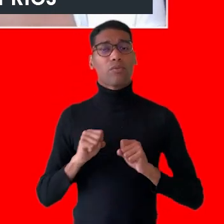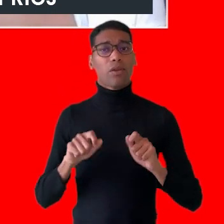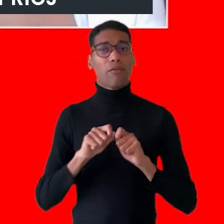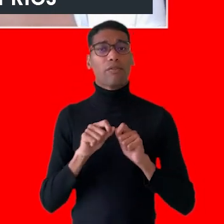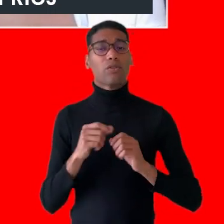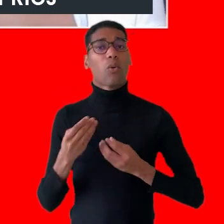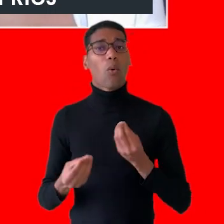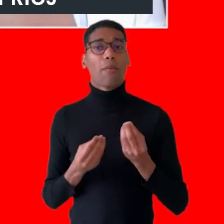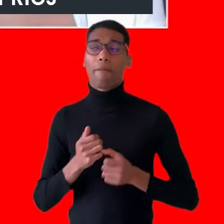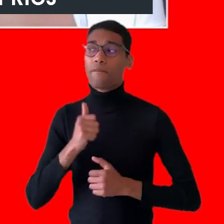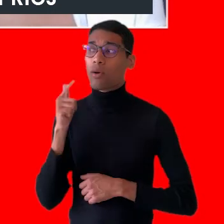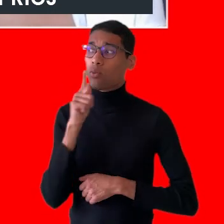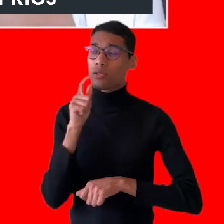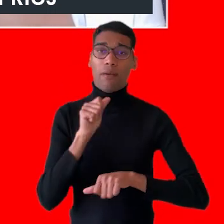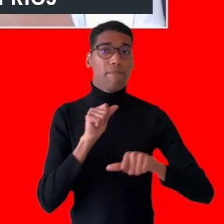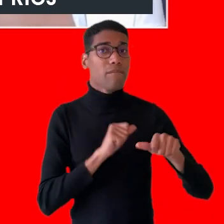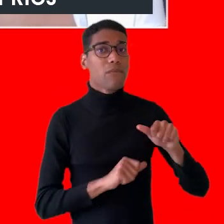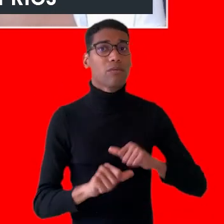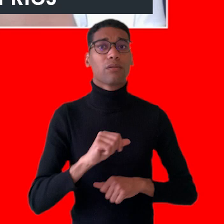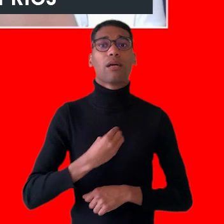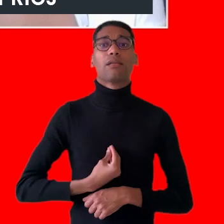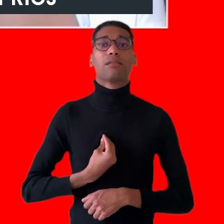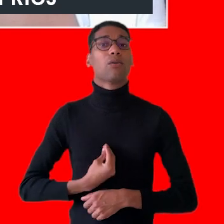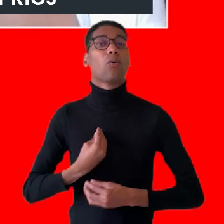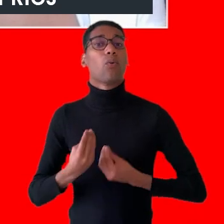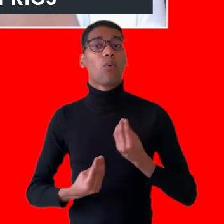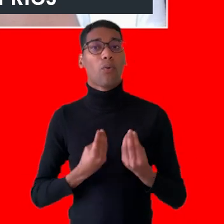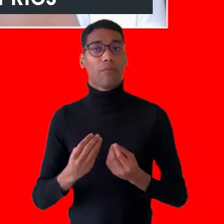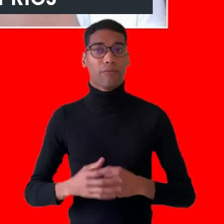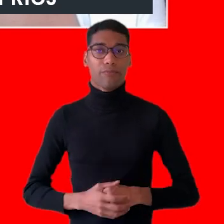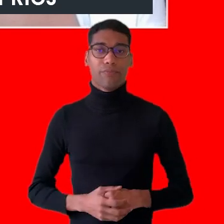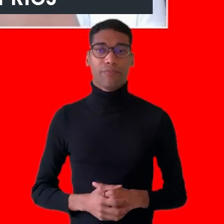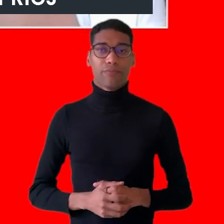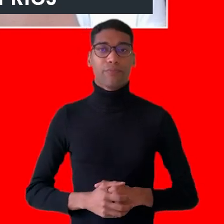gente modificar um pouco toda essa realidade que a gente vive?